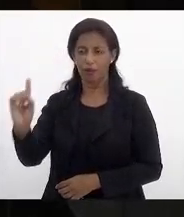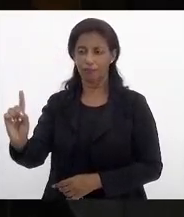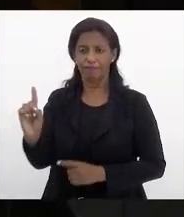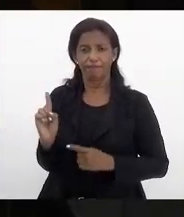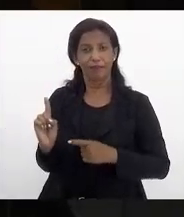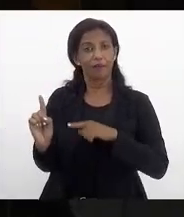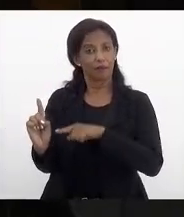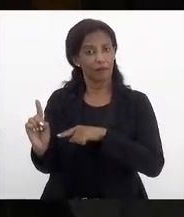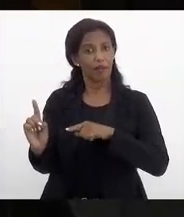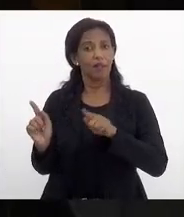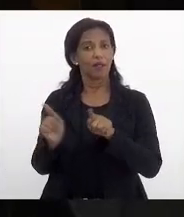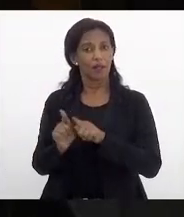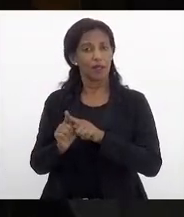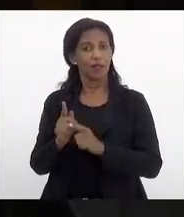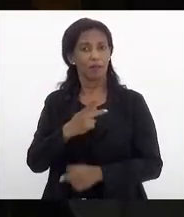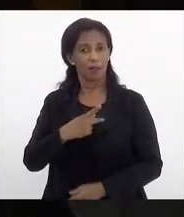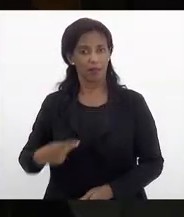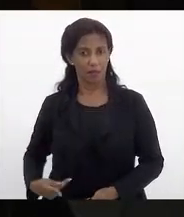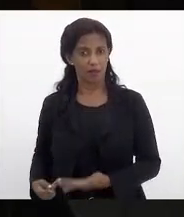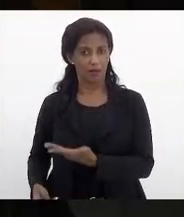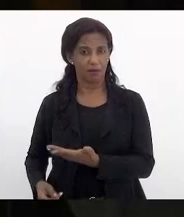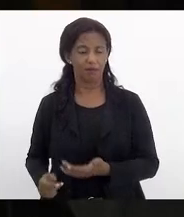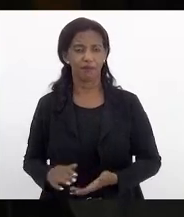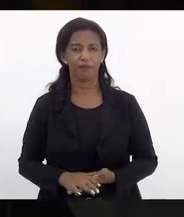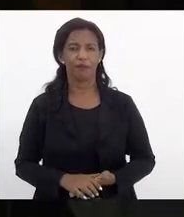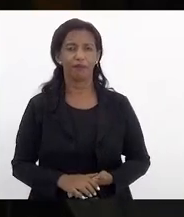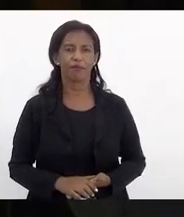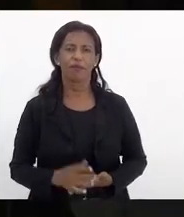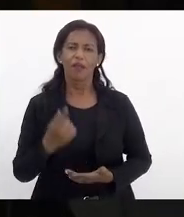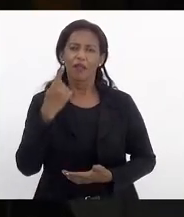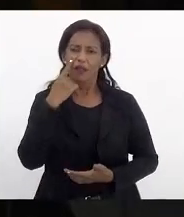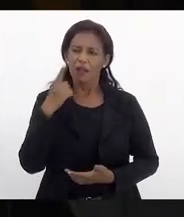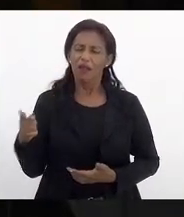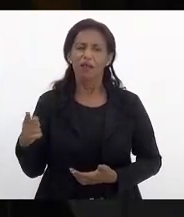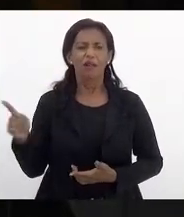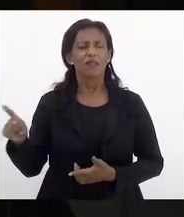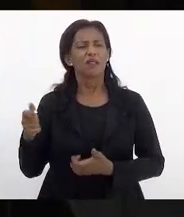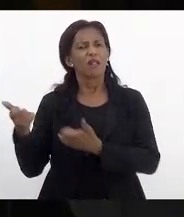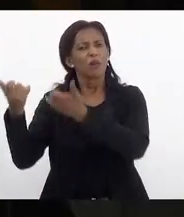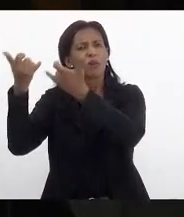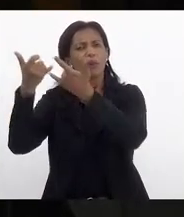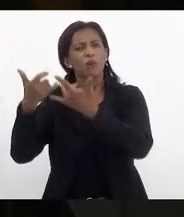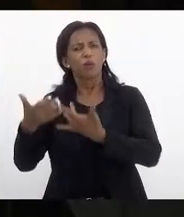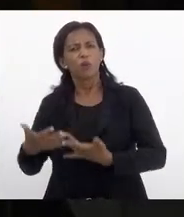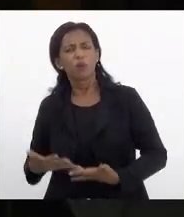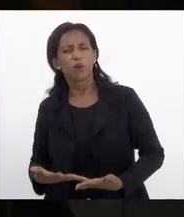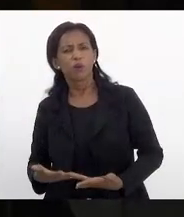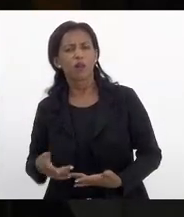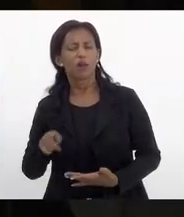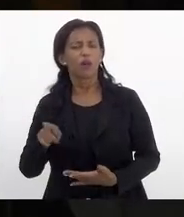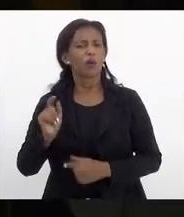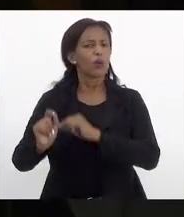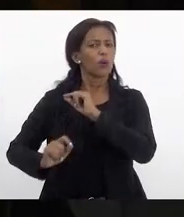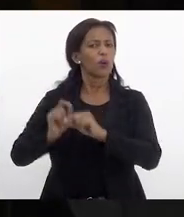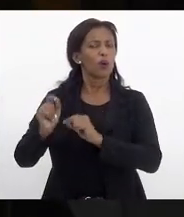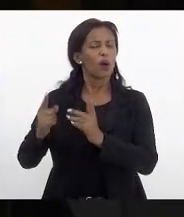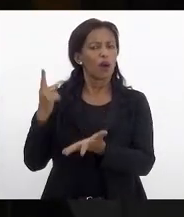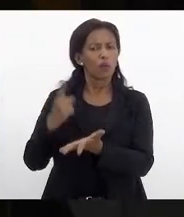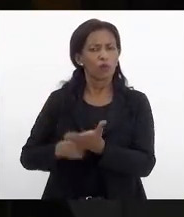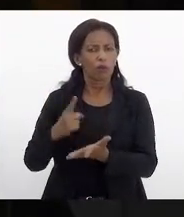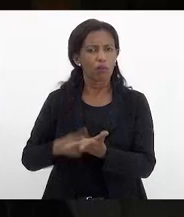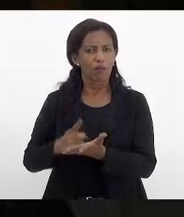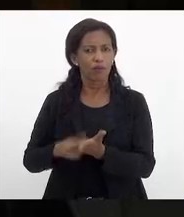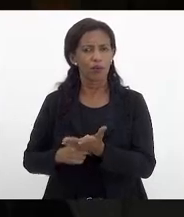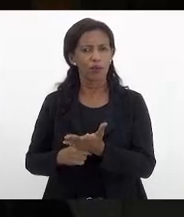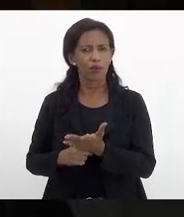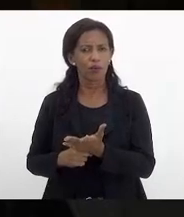é presidente da Comissão de Constituição e Justiça, para ver se ele explicitava que havia acordo, que